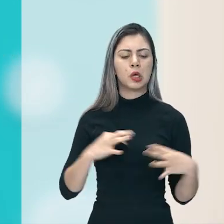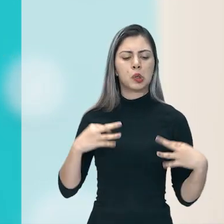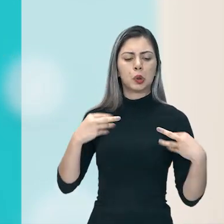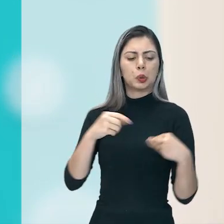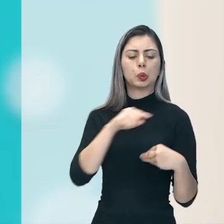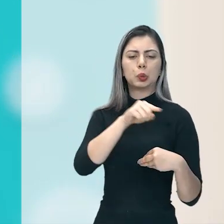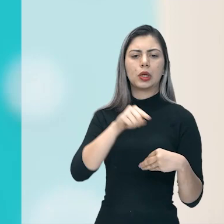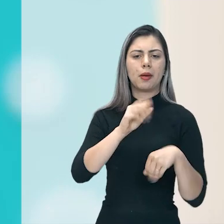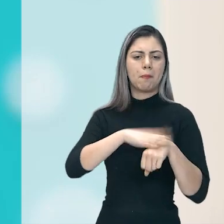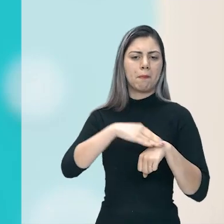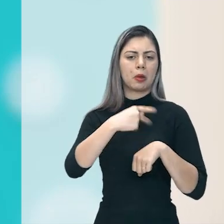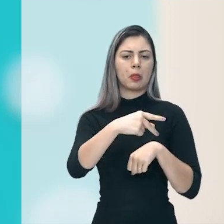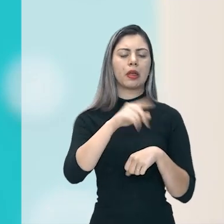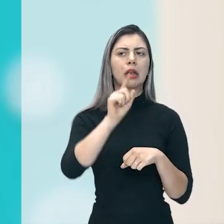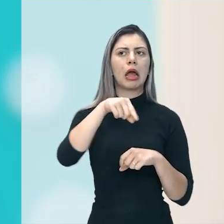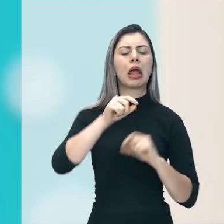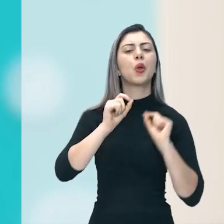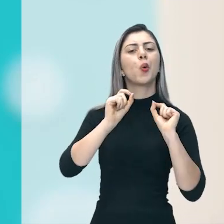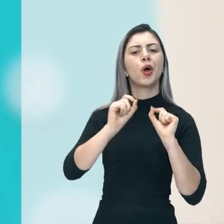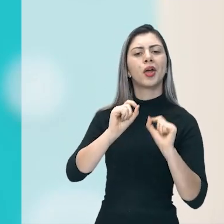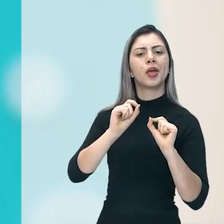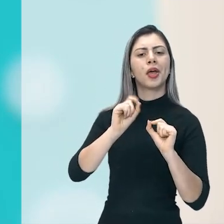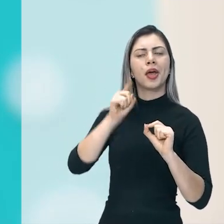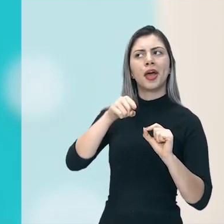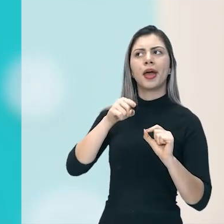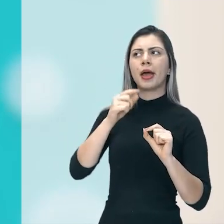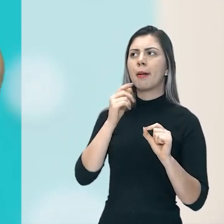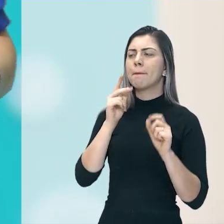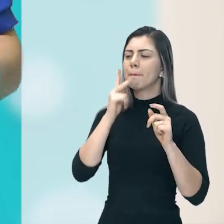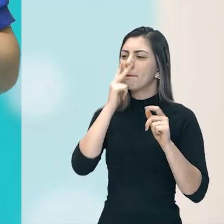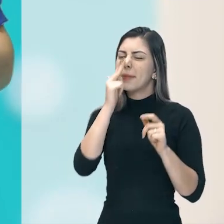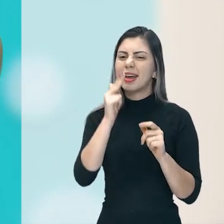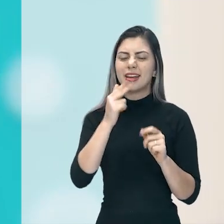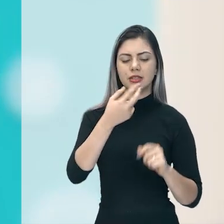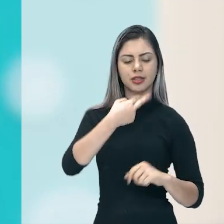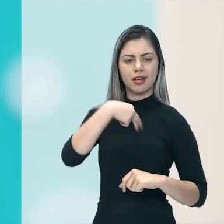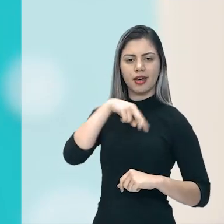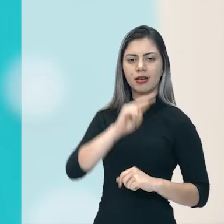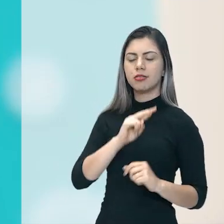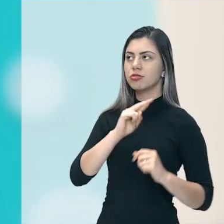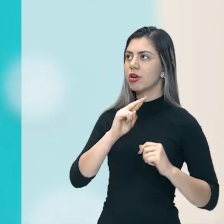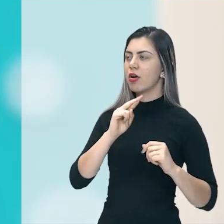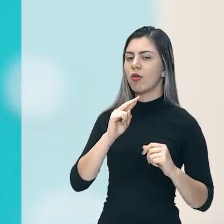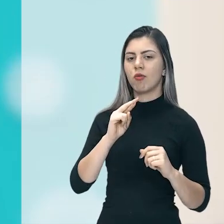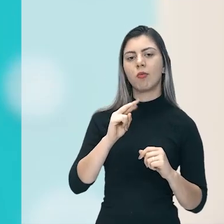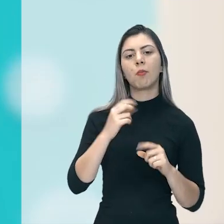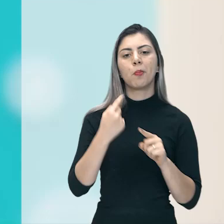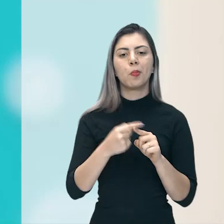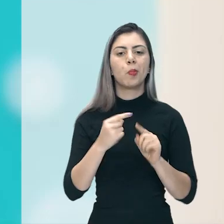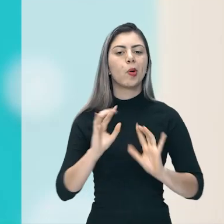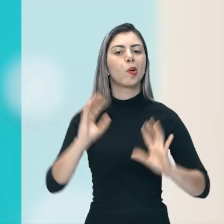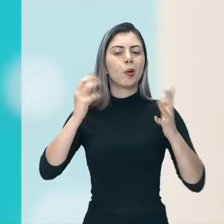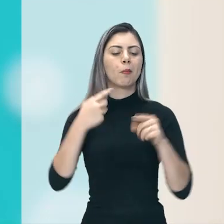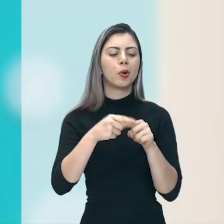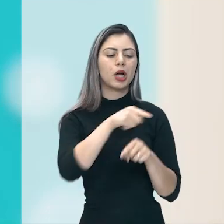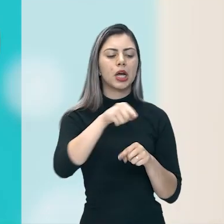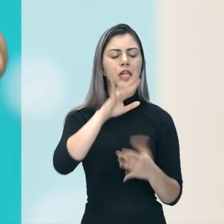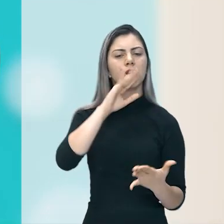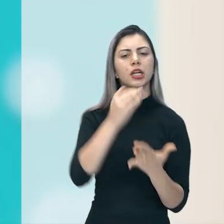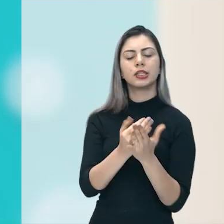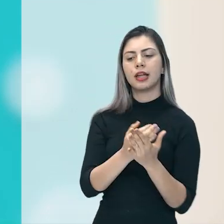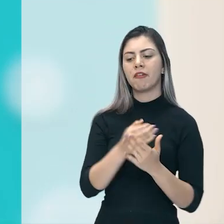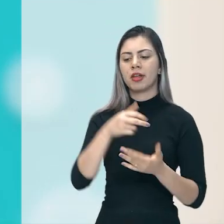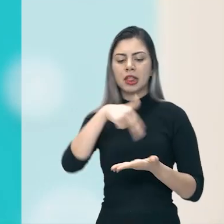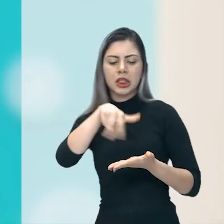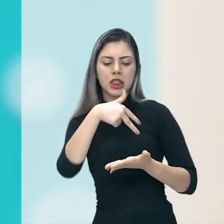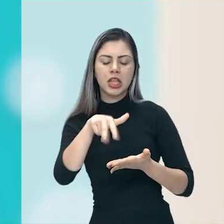que eles faziam era em relação como se fosse um ritual religioso, porque eles acreditavam que fazendo as oferendas, fazendo as